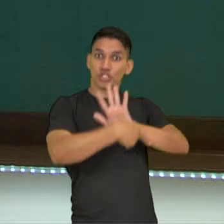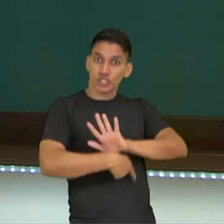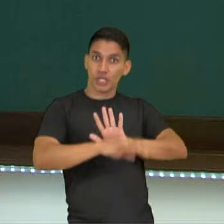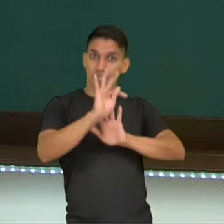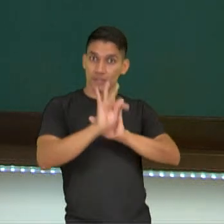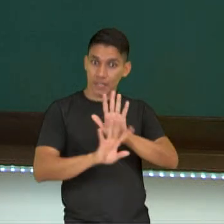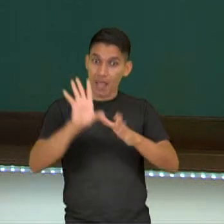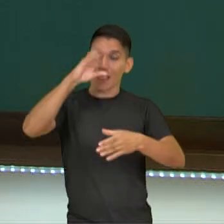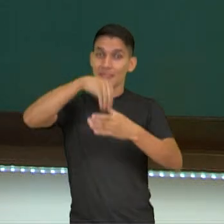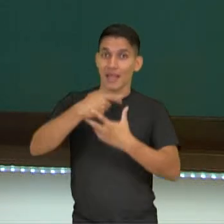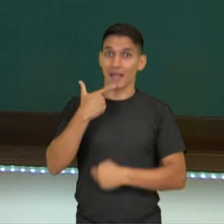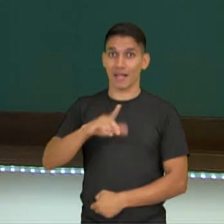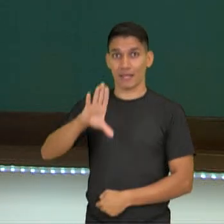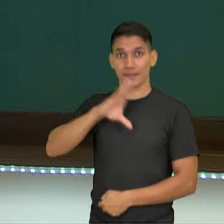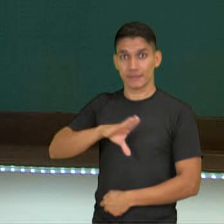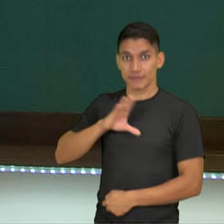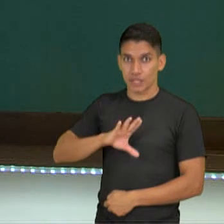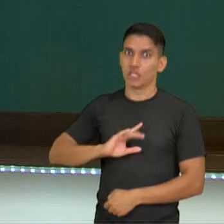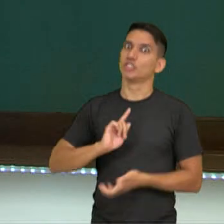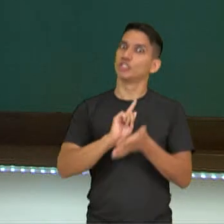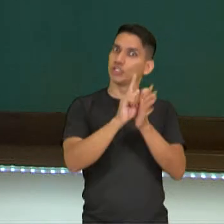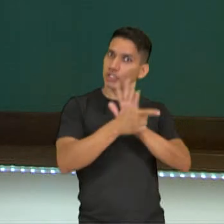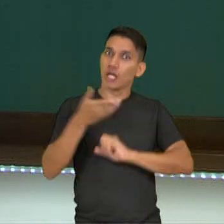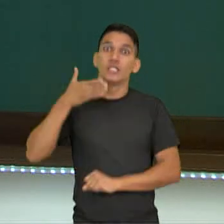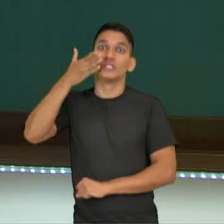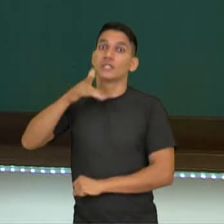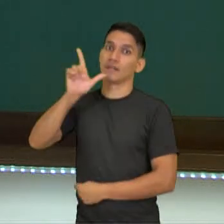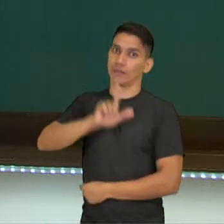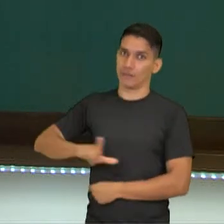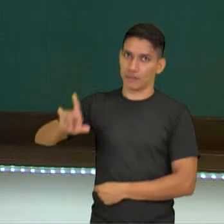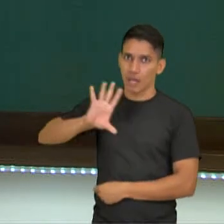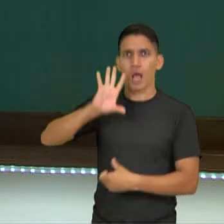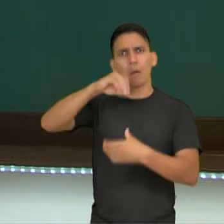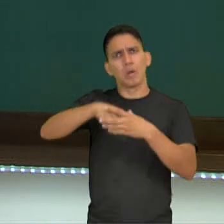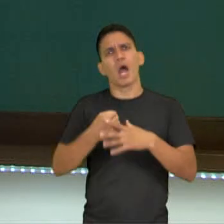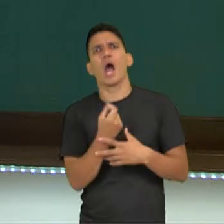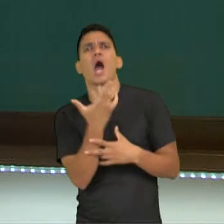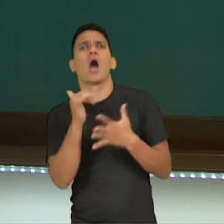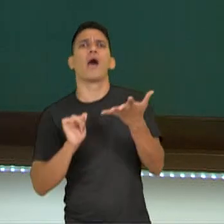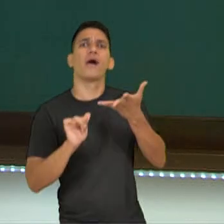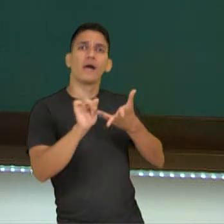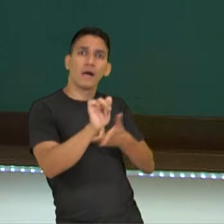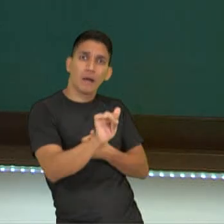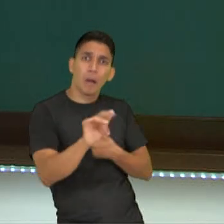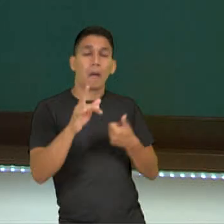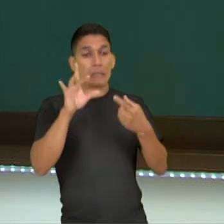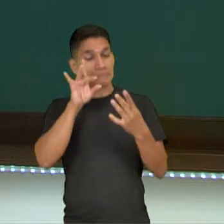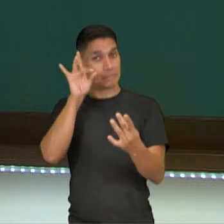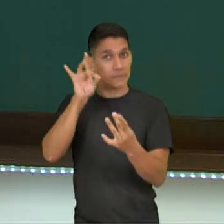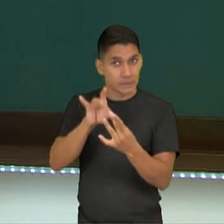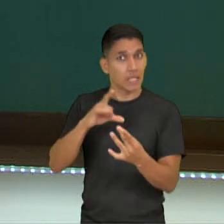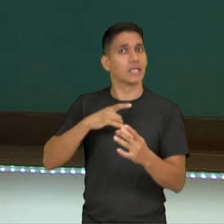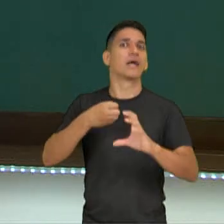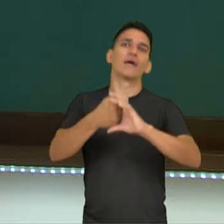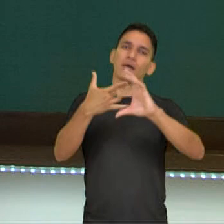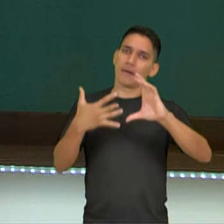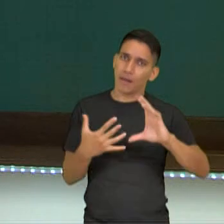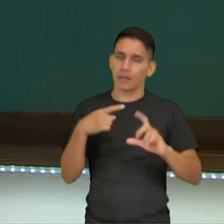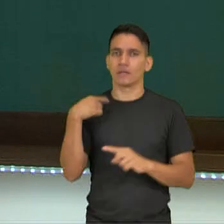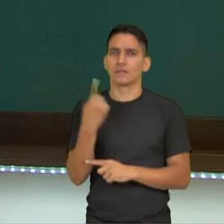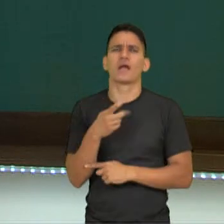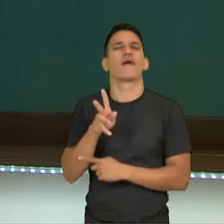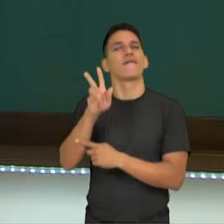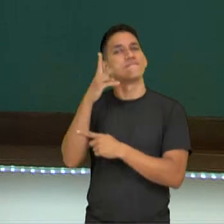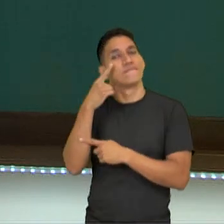língua portuguesa, né? Um gênero discursivo literário, ela contém alguns elementos composicionais específicos, algumas características que